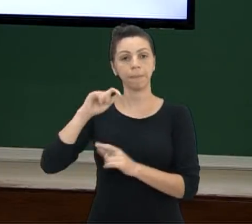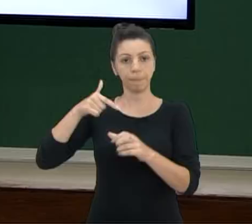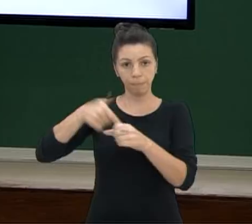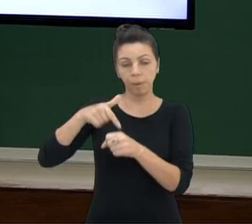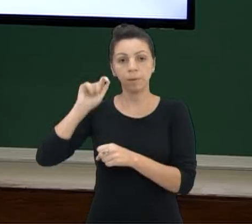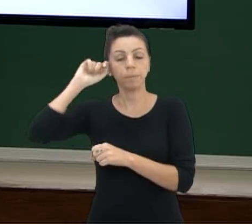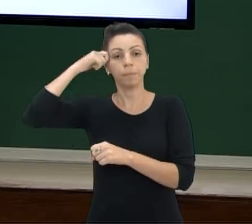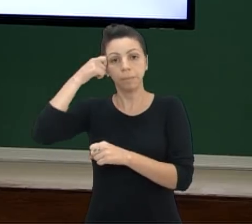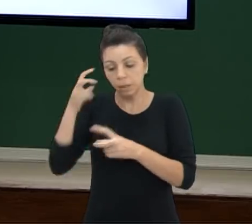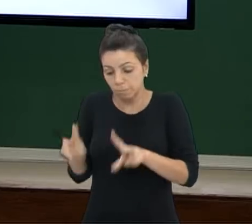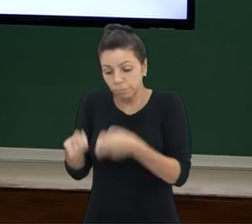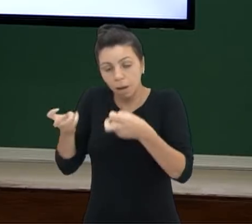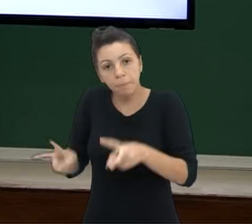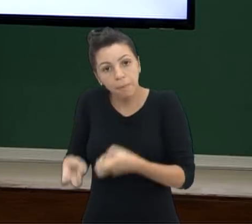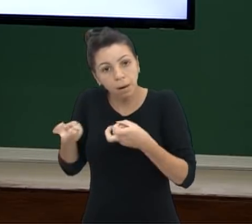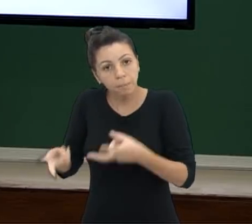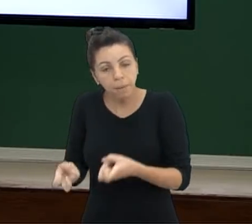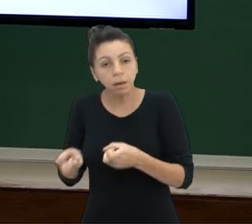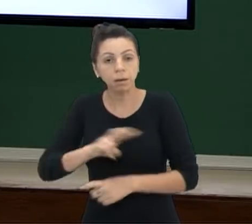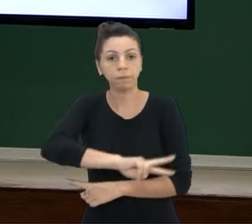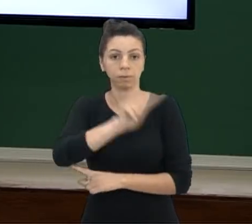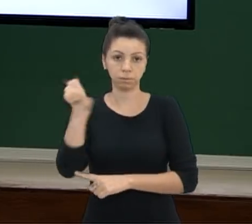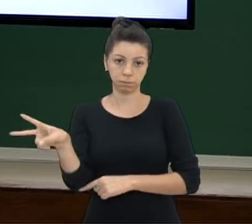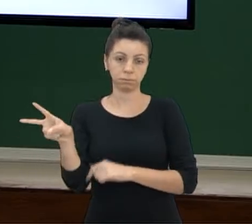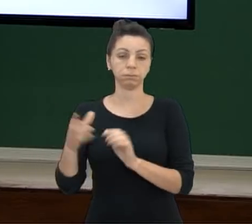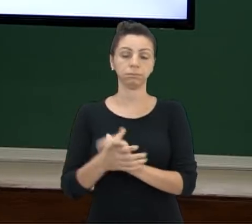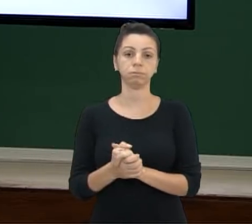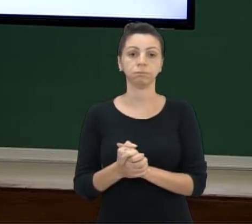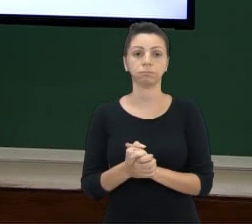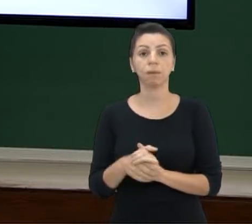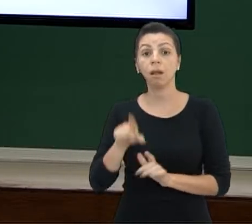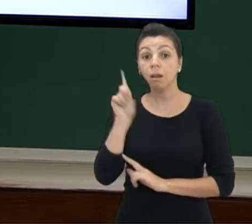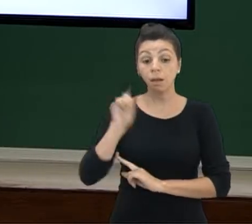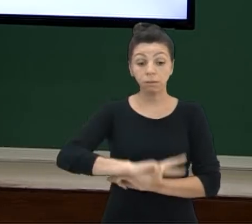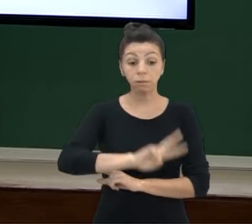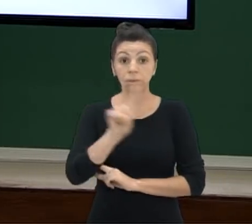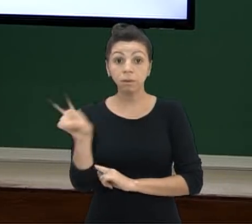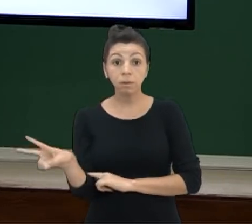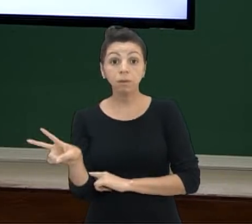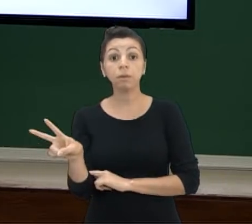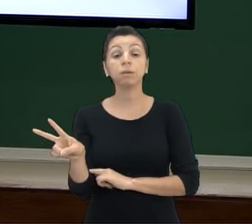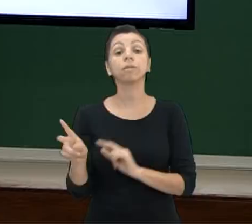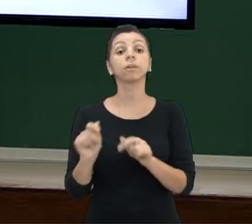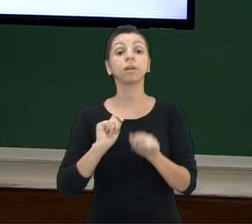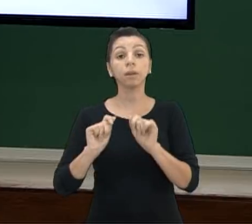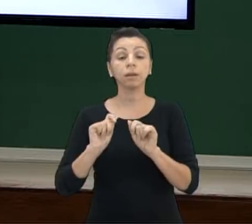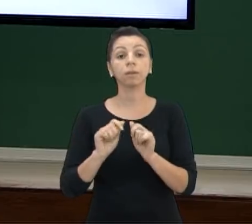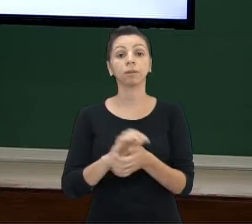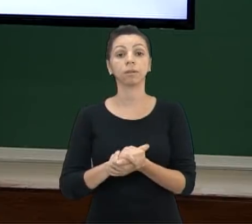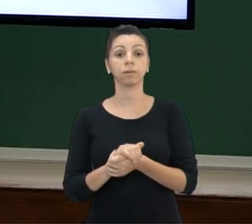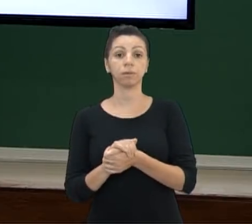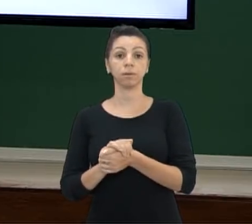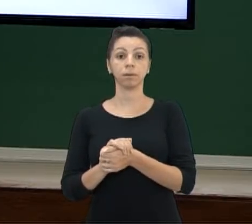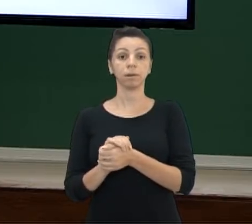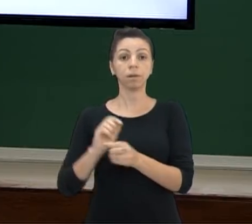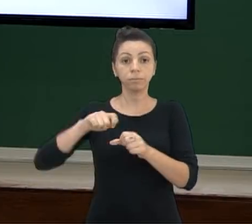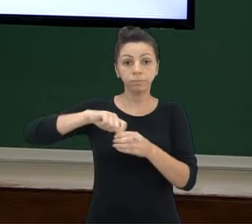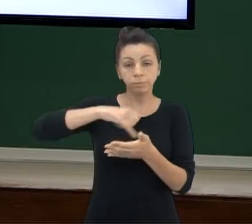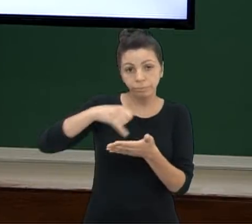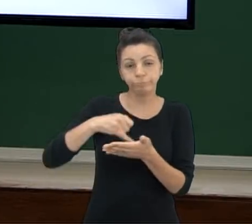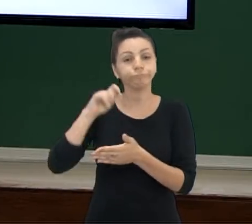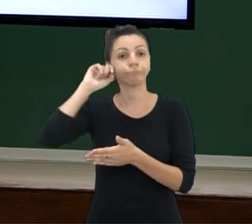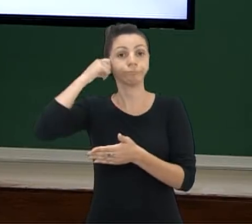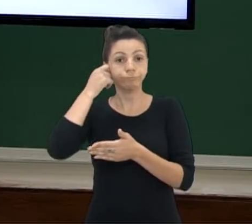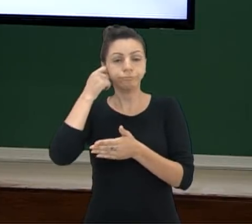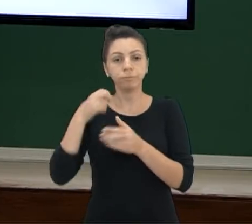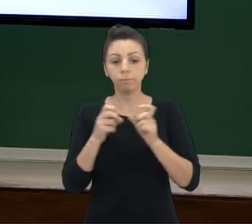que tem uma das maiores produções de petróleo, inclusive é um país membro da OPEP, Organização dos Países Exportadores